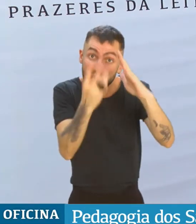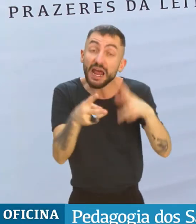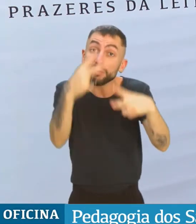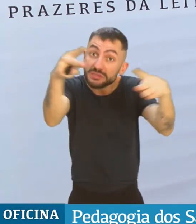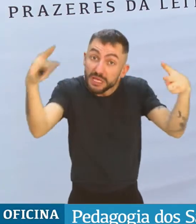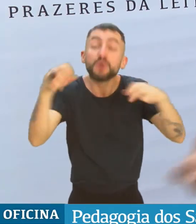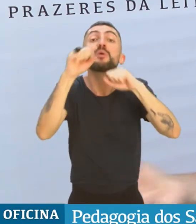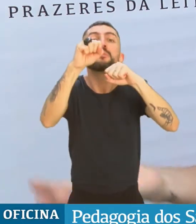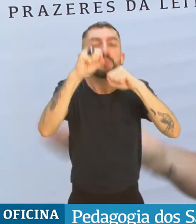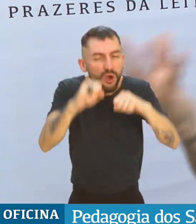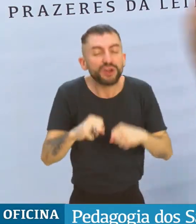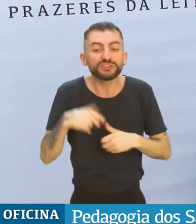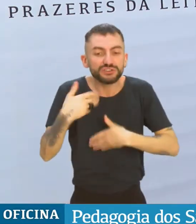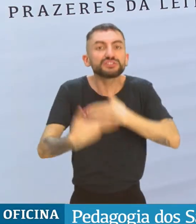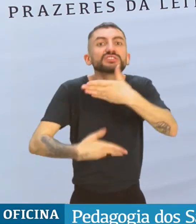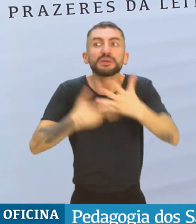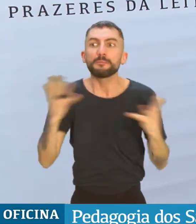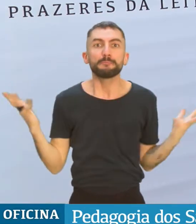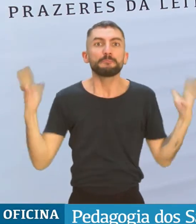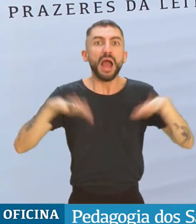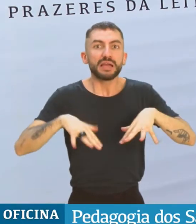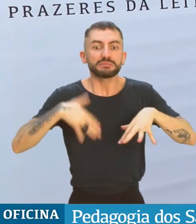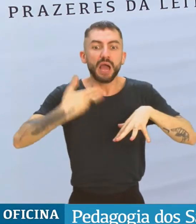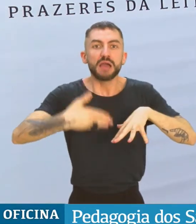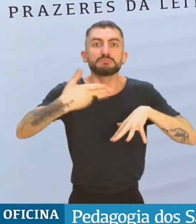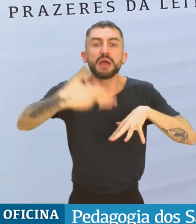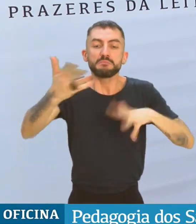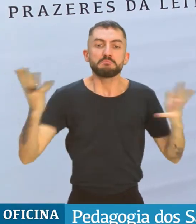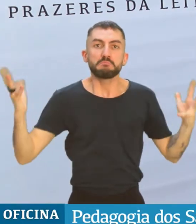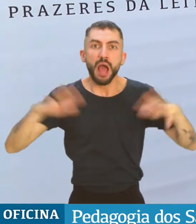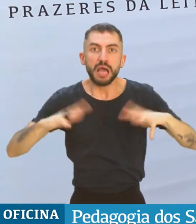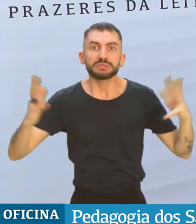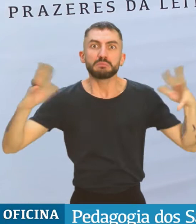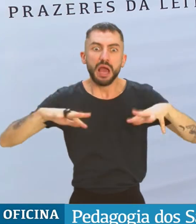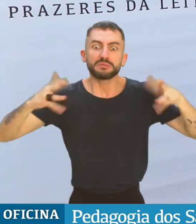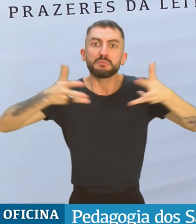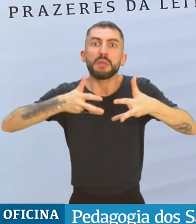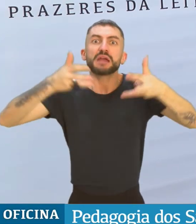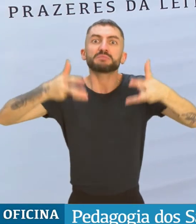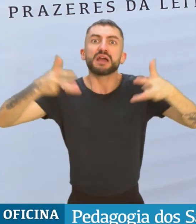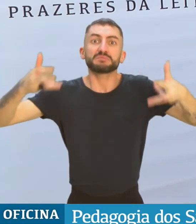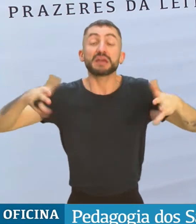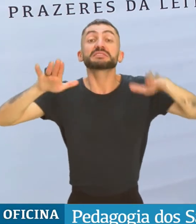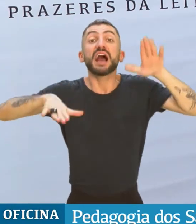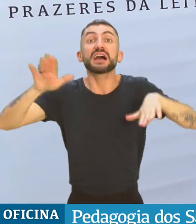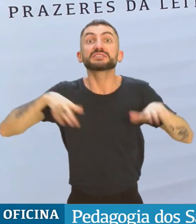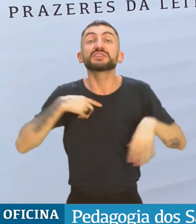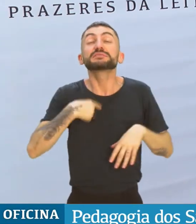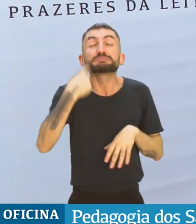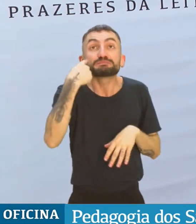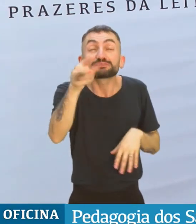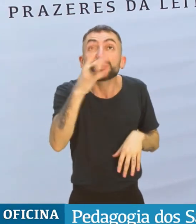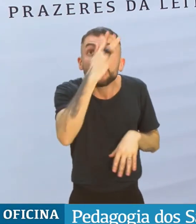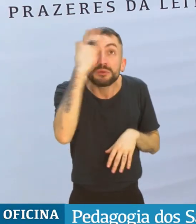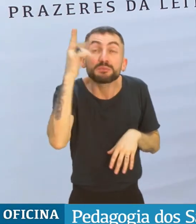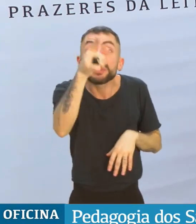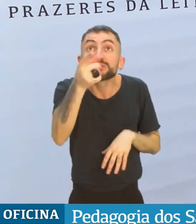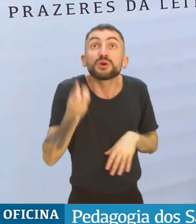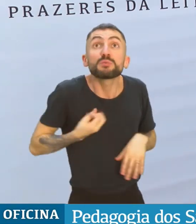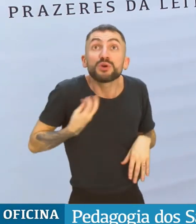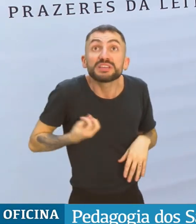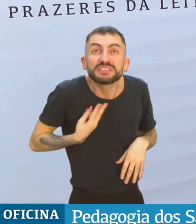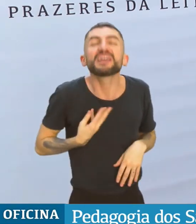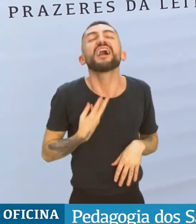legitimidade, ganhar corpo, atrair outras pessoas, que quando a pessoa veja quem está recitando, ela consiga identificar alguma